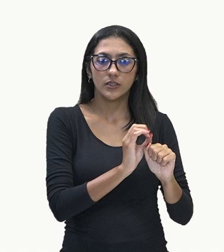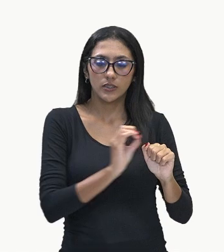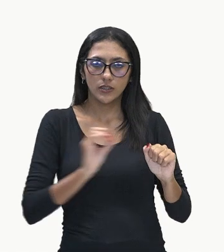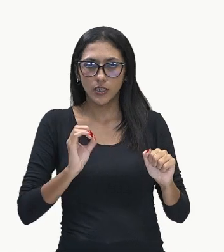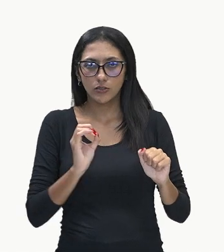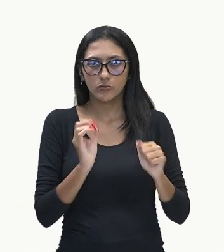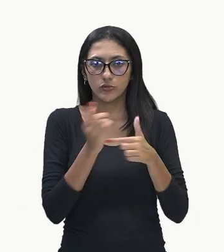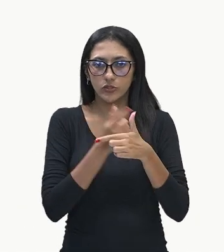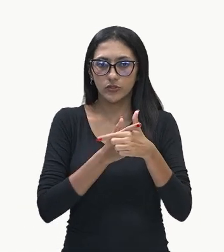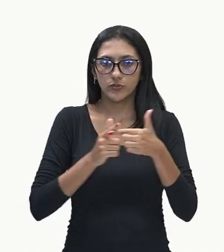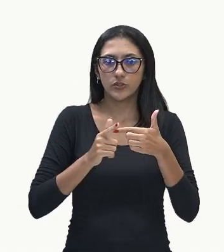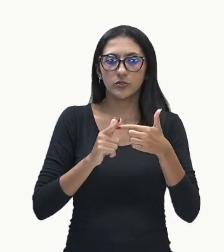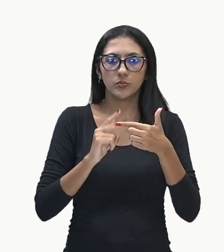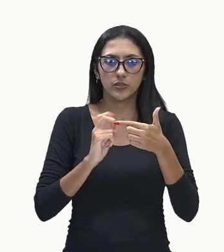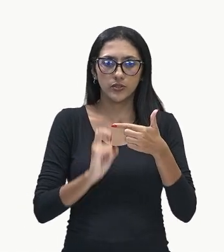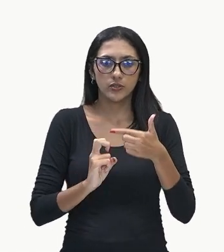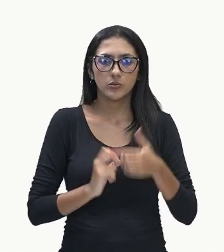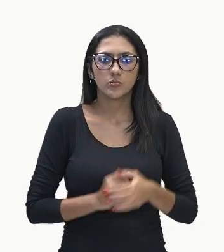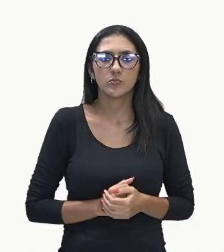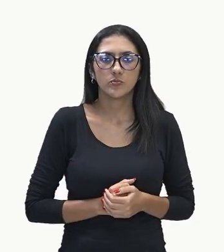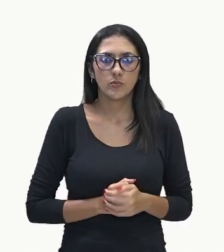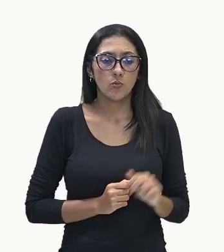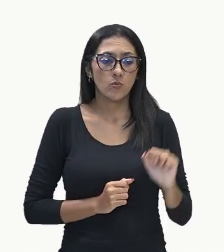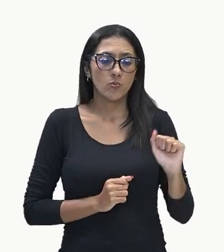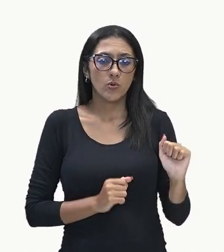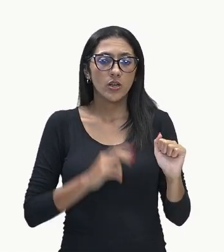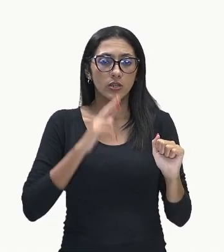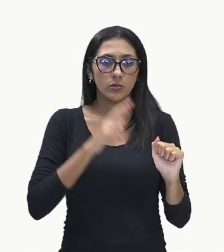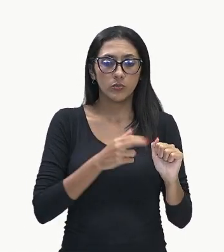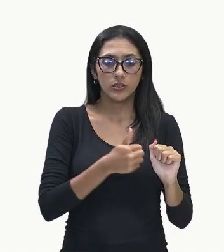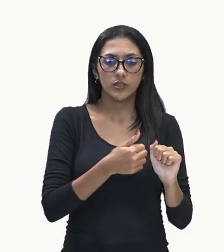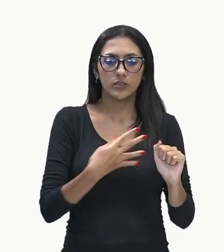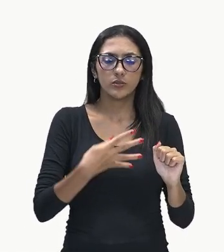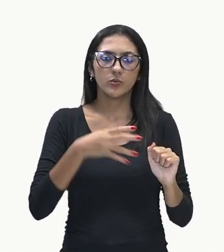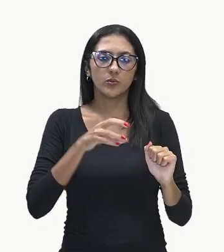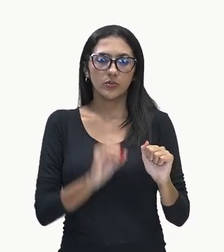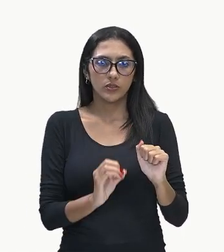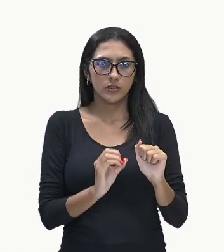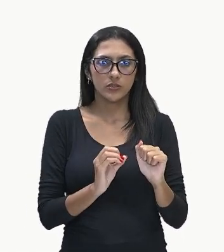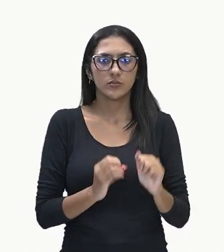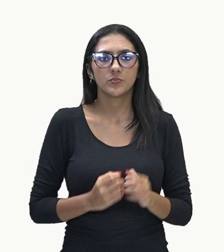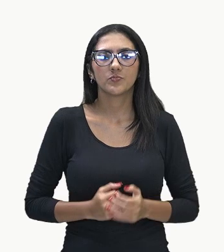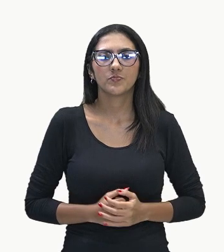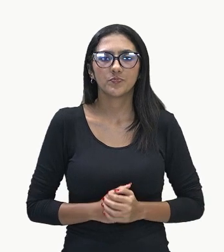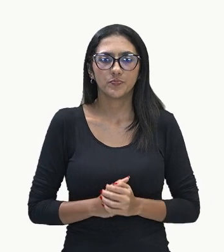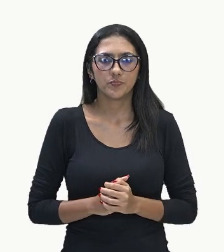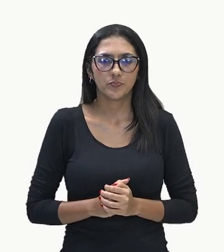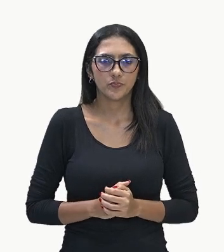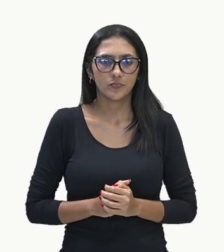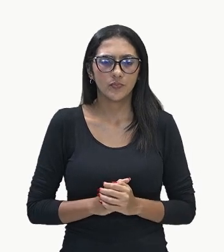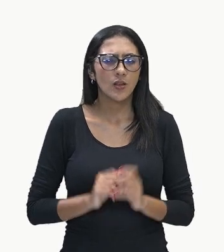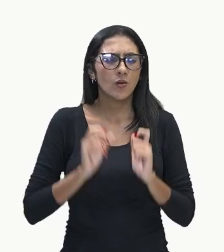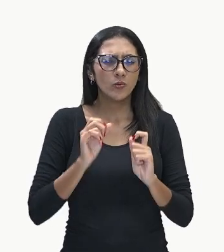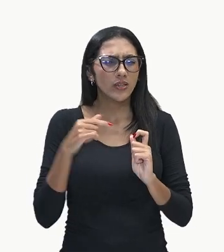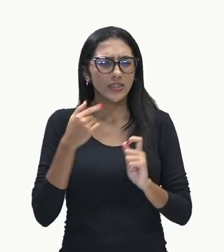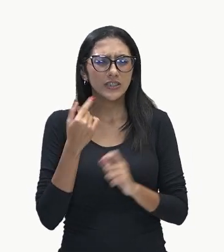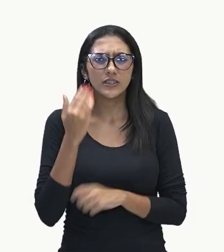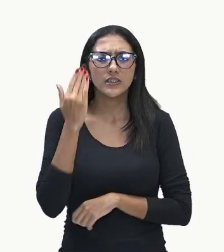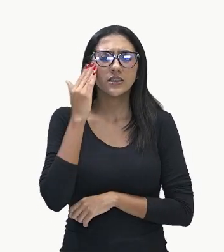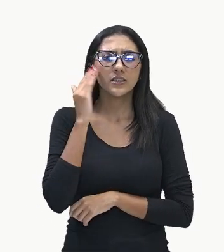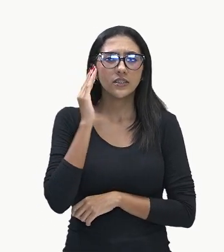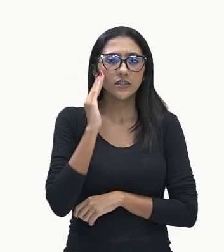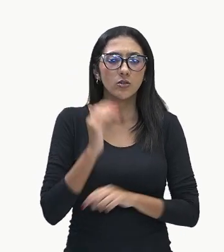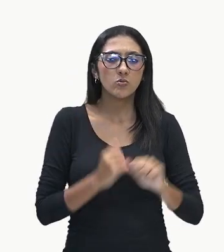para 5, e o A vai ser igual a quanto? A 140. O que é que vem a ser o A aí, professora? Vai ser a